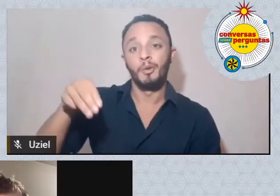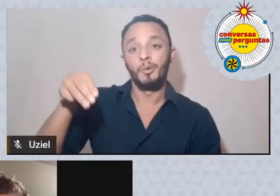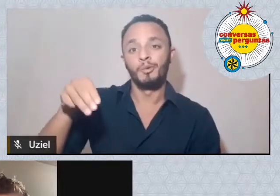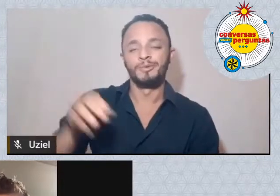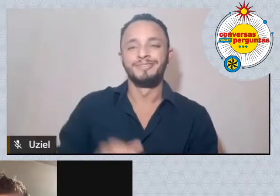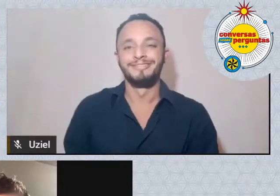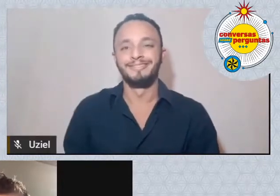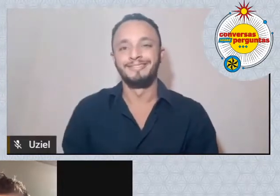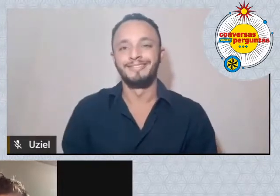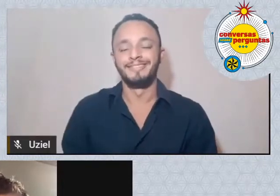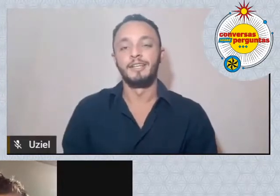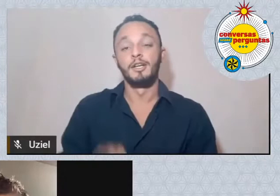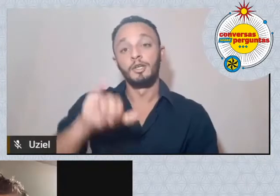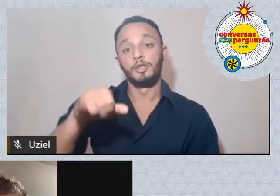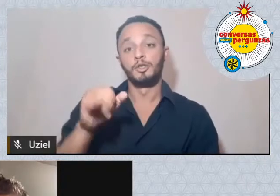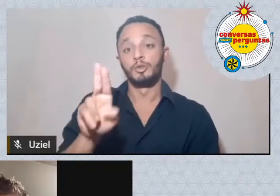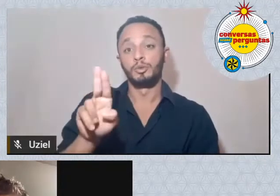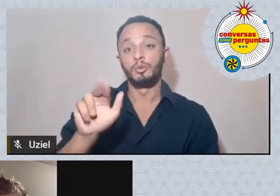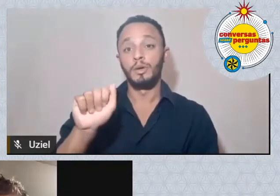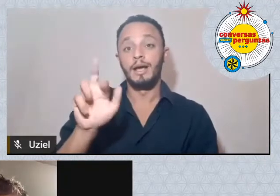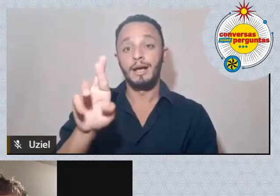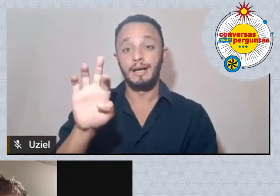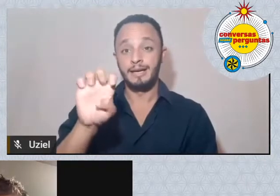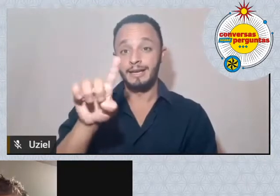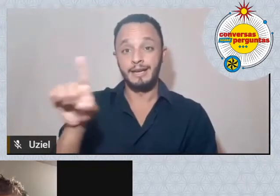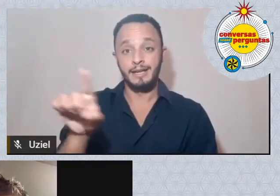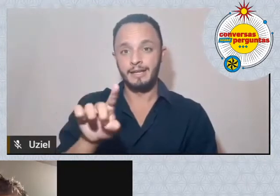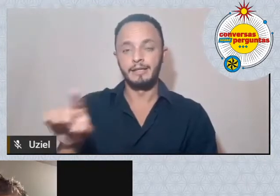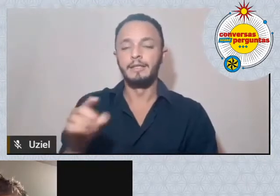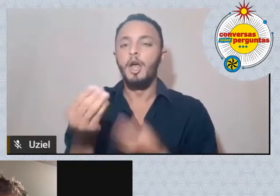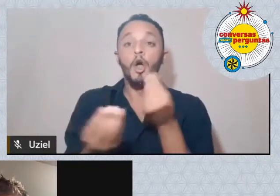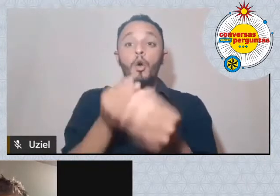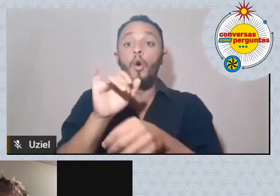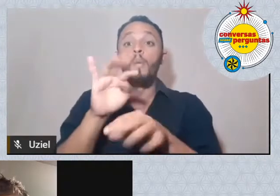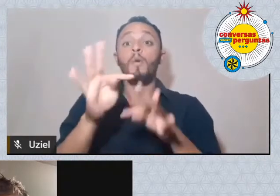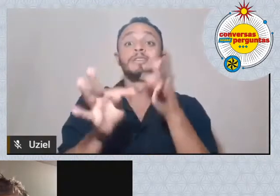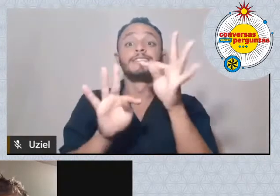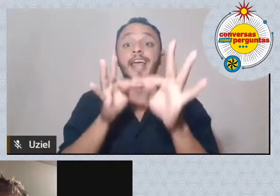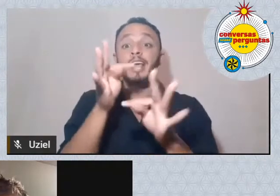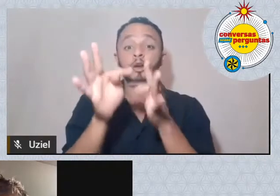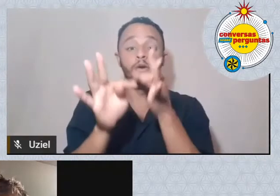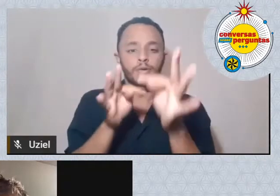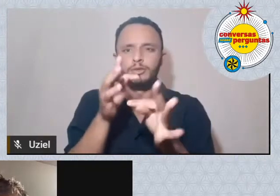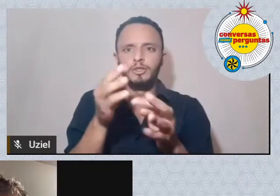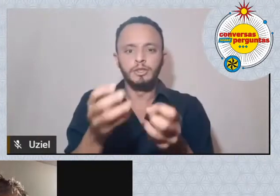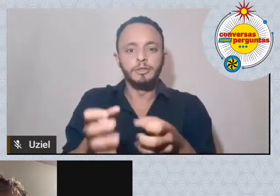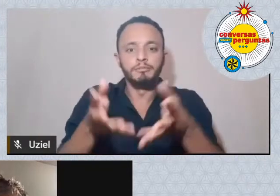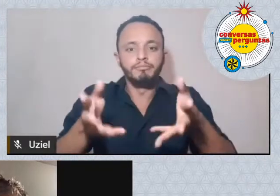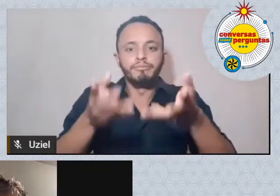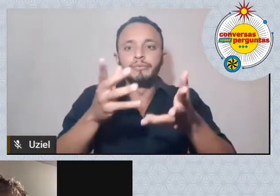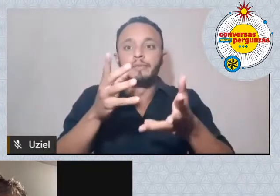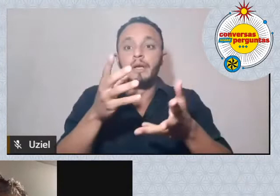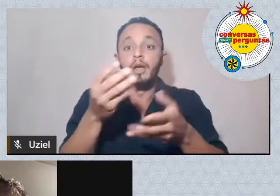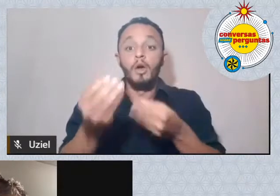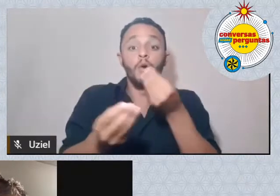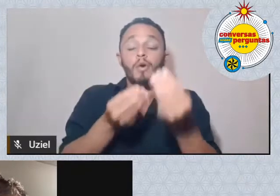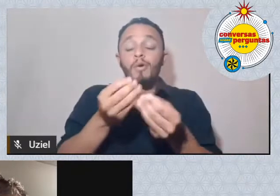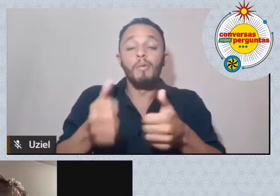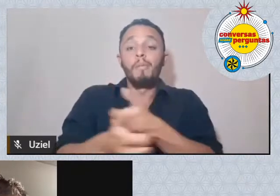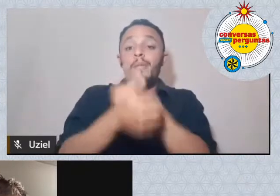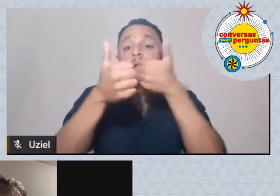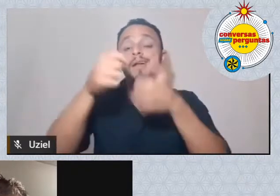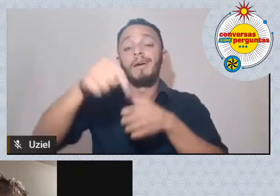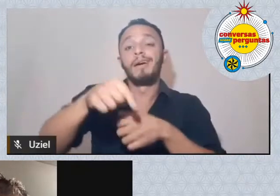Guimarães Dias, como pensar o uso da tecnologia, do aumento do consumo e presença nas redes sociais na pandemia em relação à